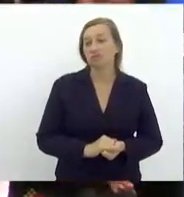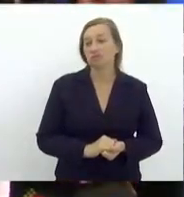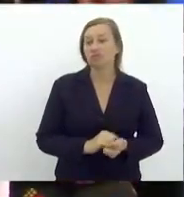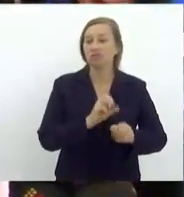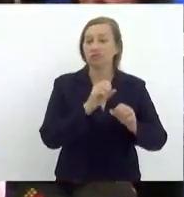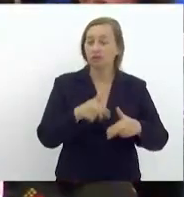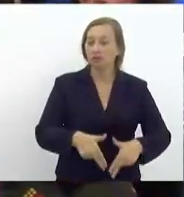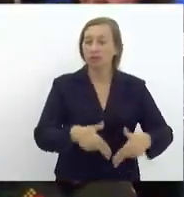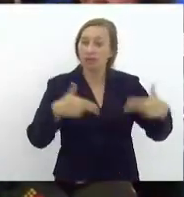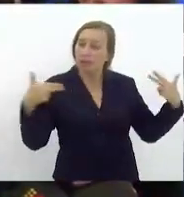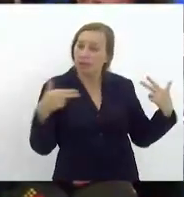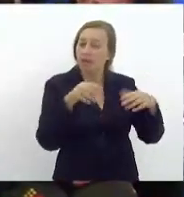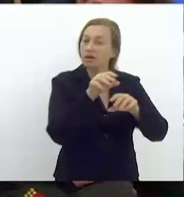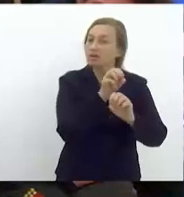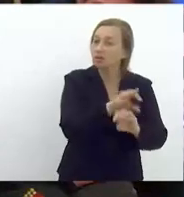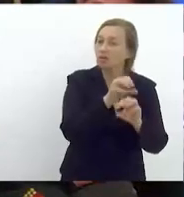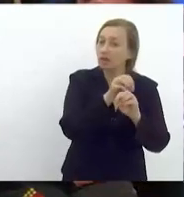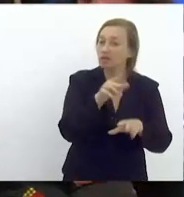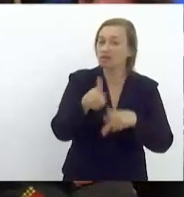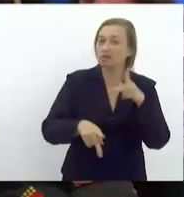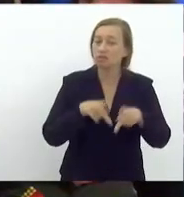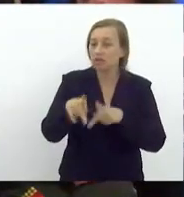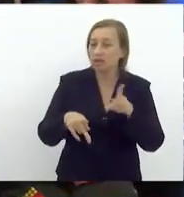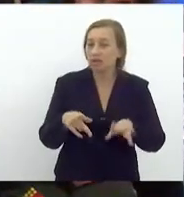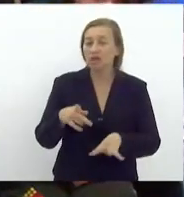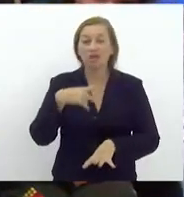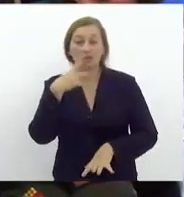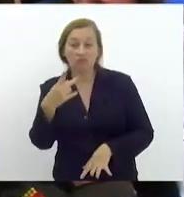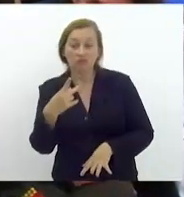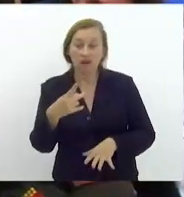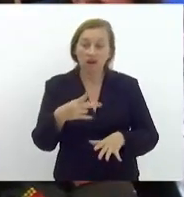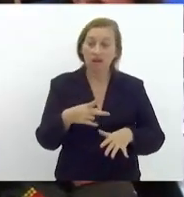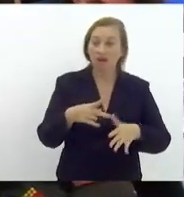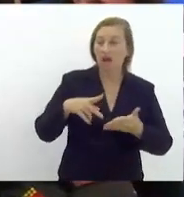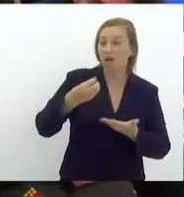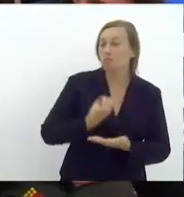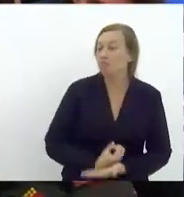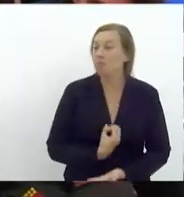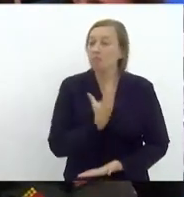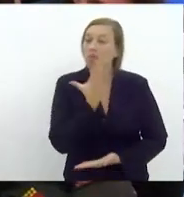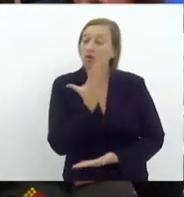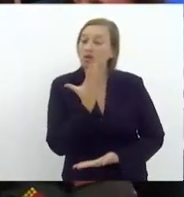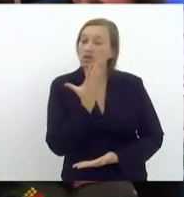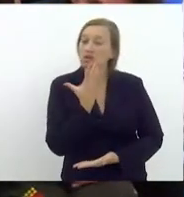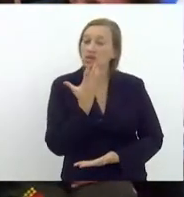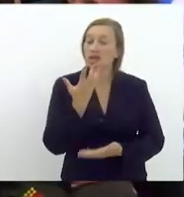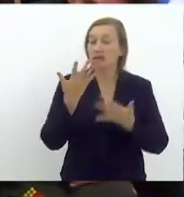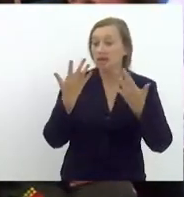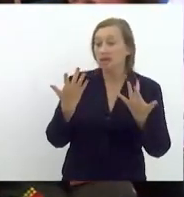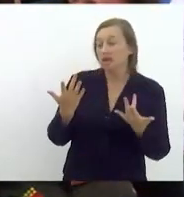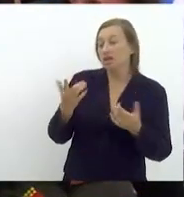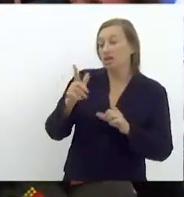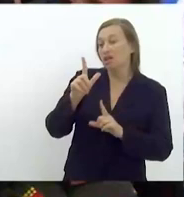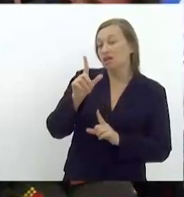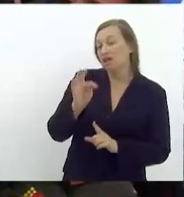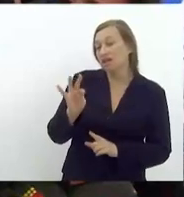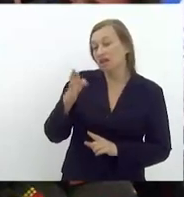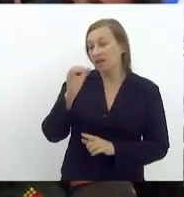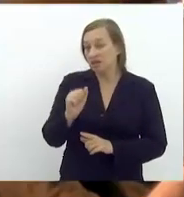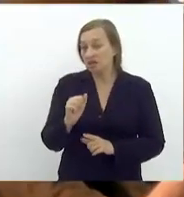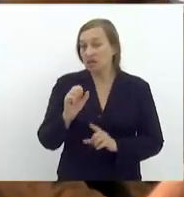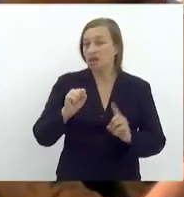o Hip Hop educação popular é oratória É ritmo é poesia é literatura é historiografia